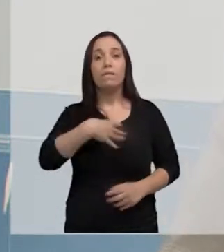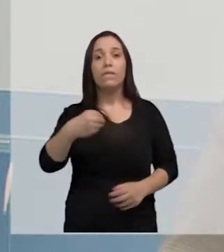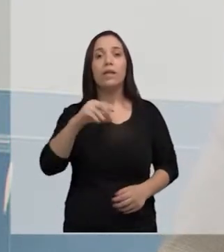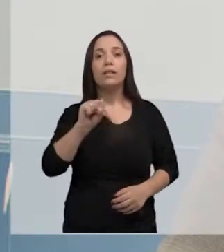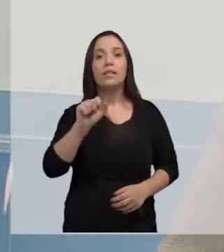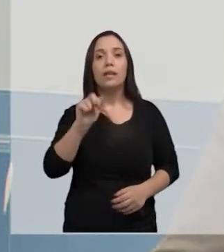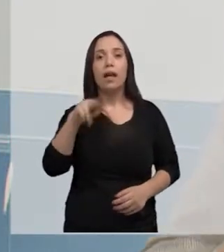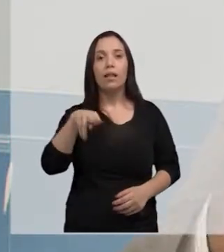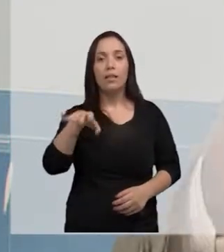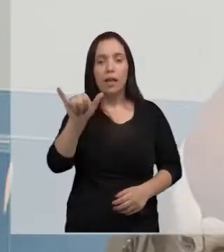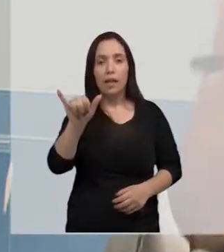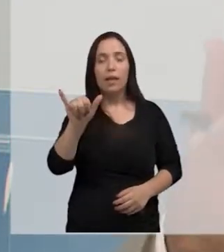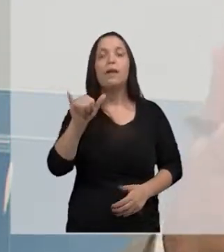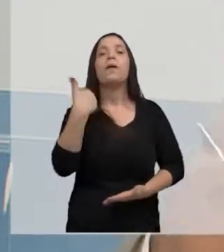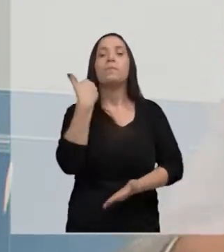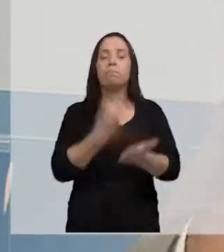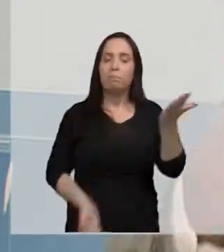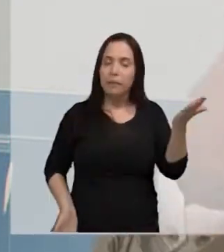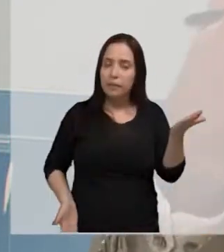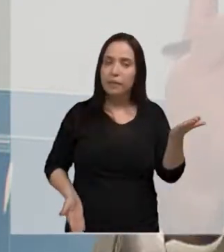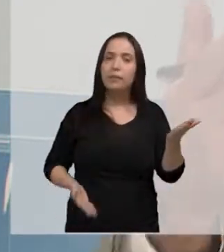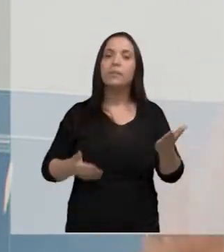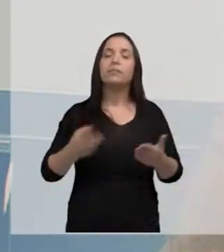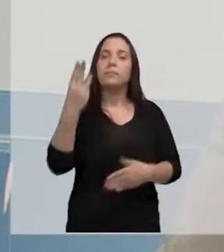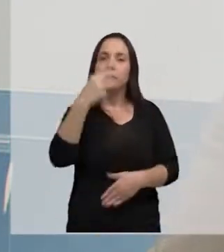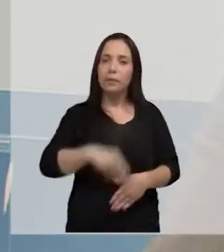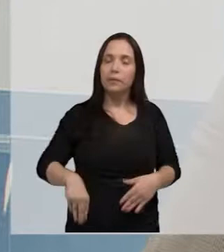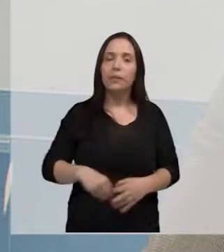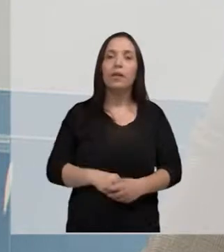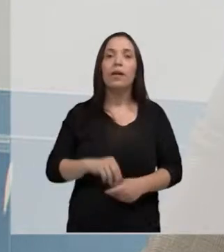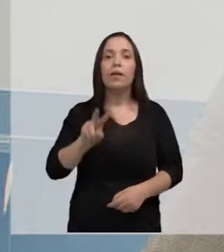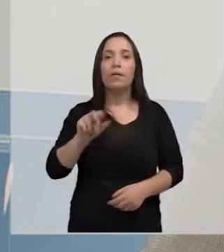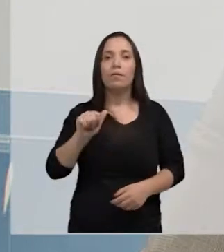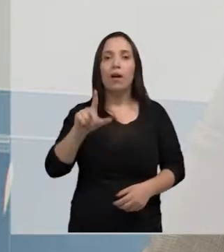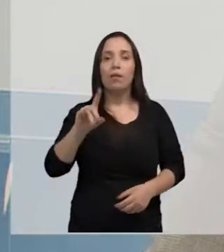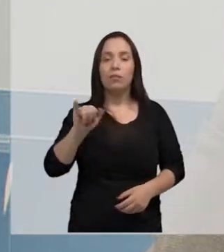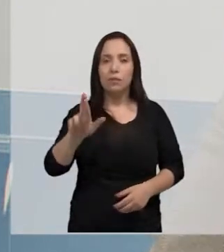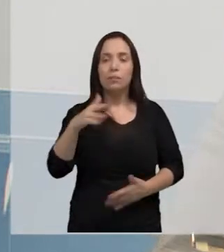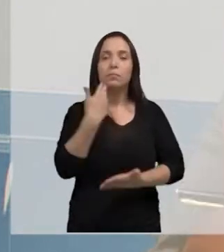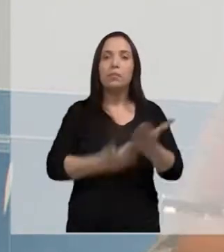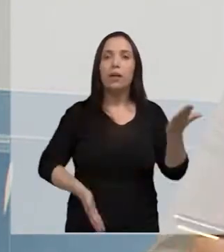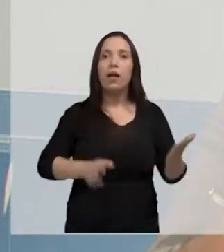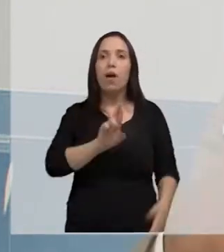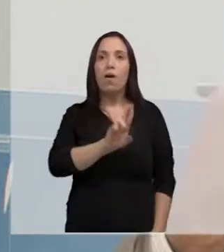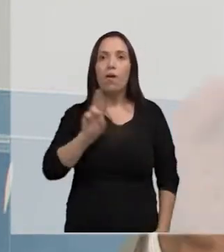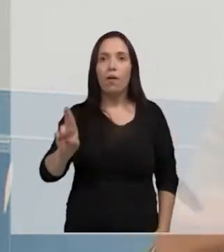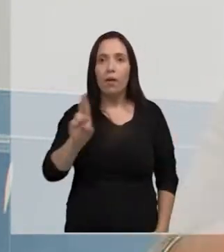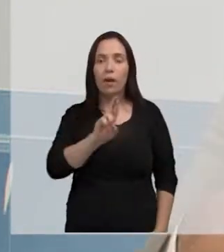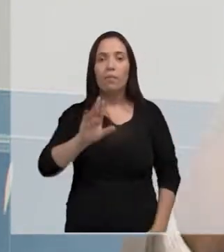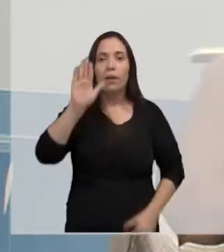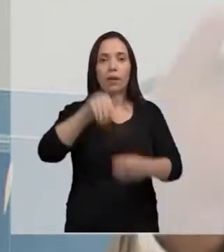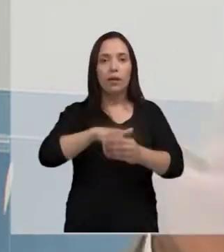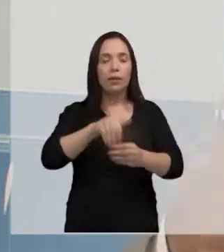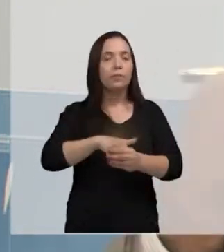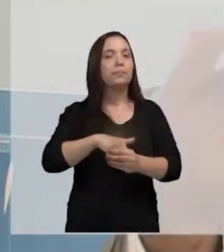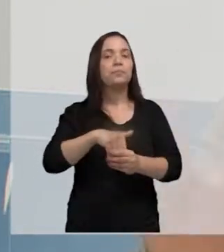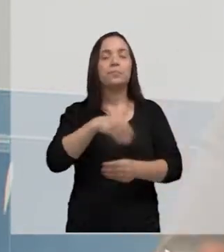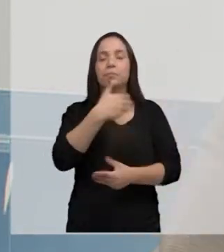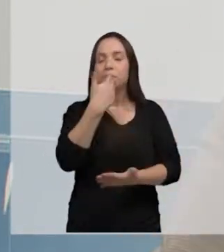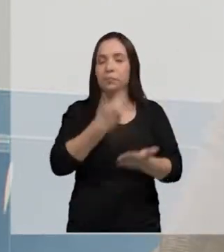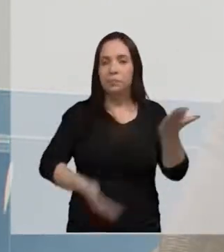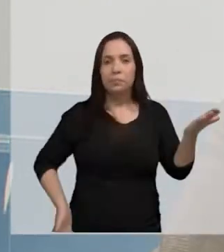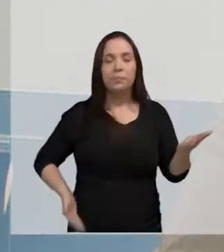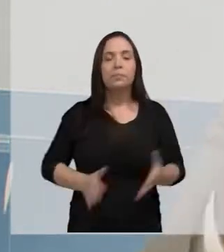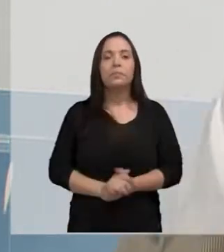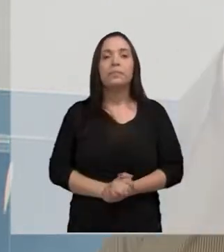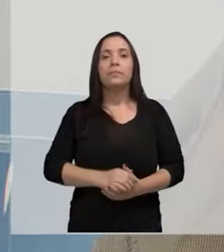do Sarney, que era outro candidato a outra vaga do Sarney, perdeu a eleição também no Maranhão. Valdir Raupp perdeu a eleição em Roraima, senador, candidato à reeleição, perdeu lá em Roraima